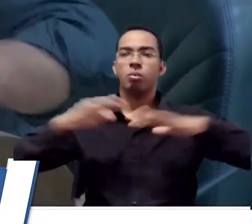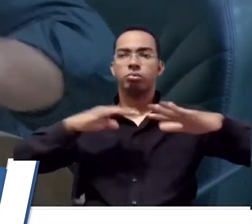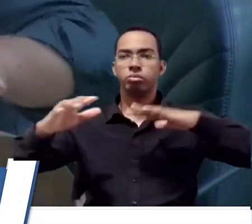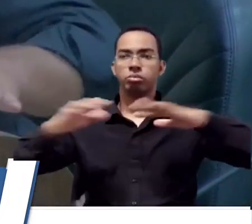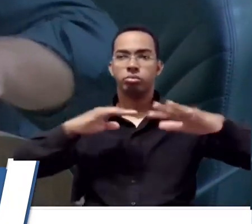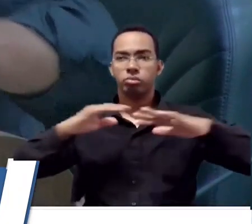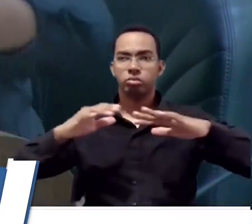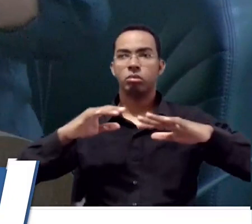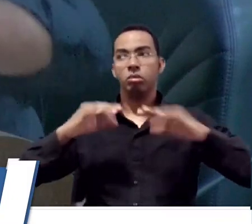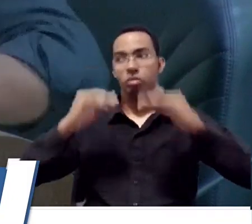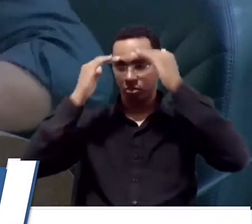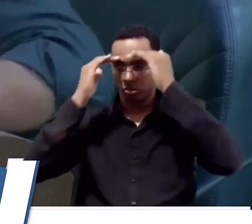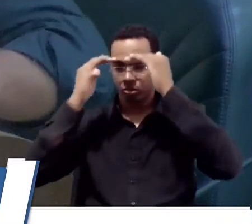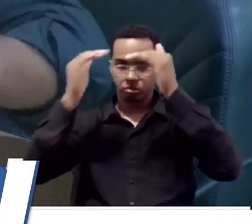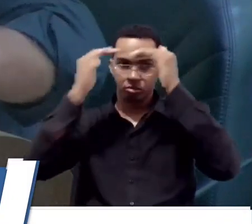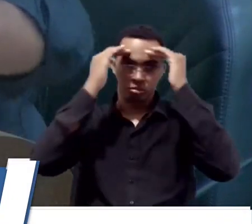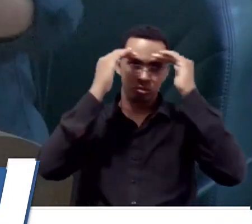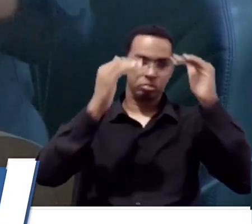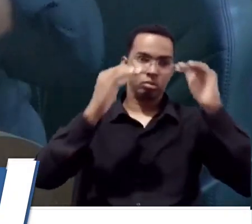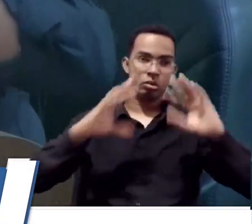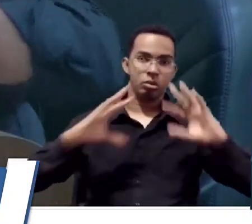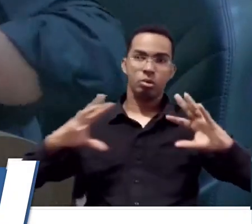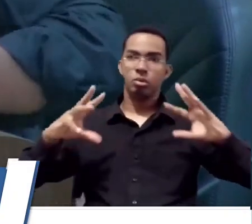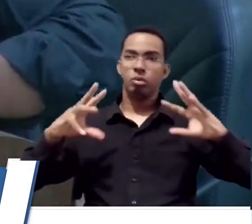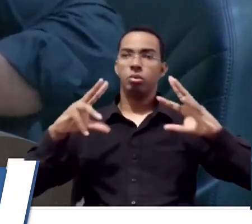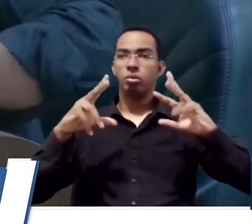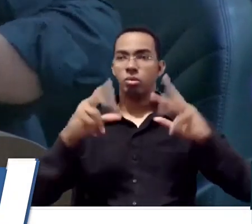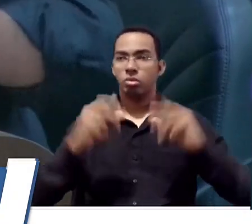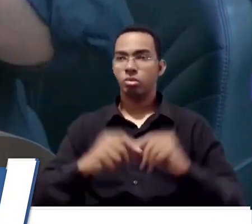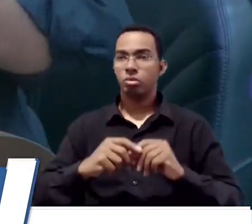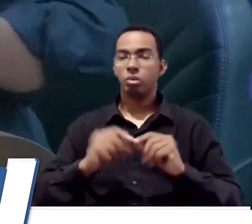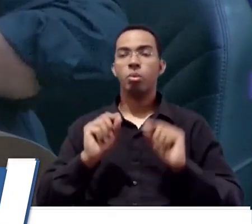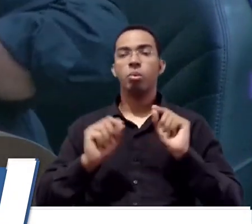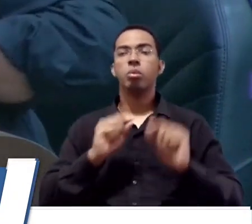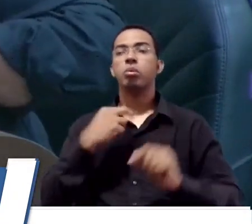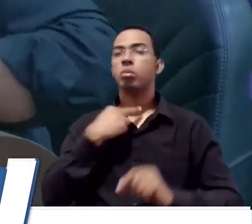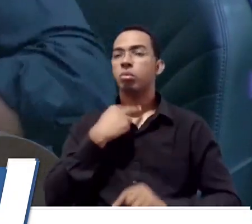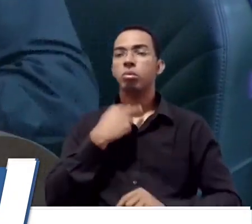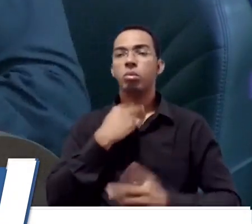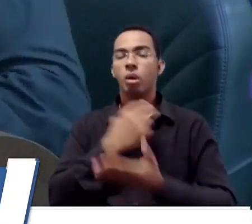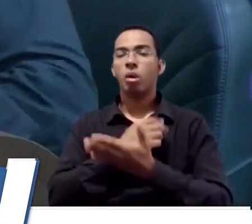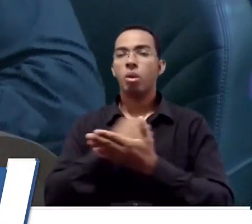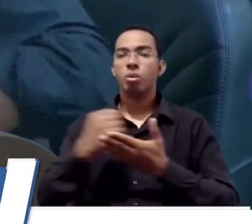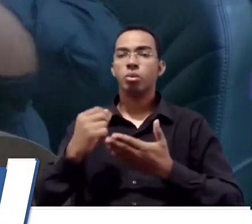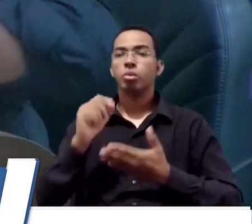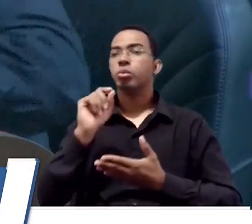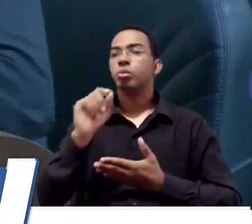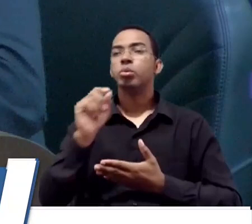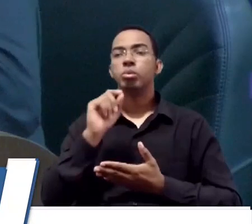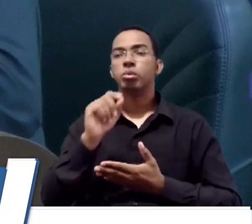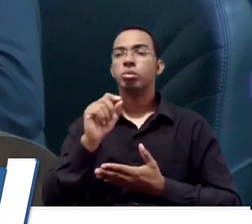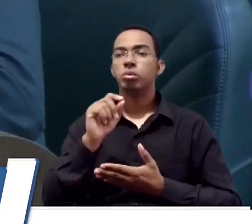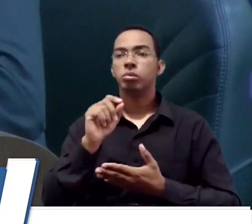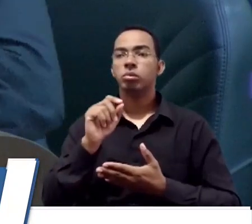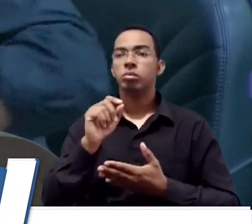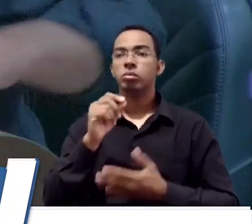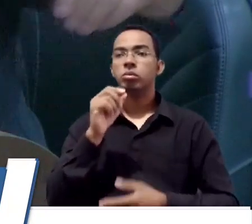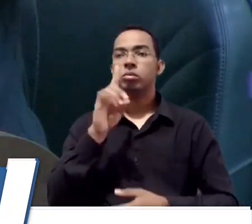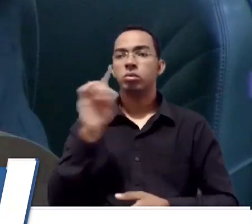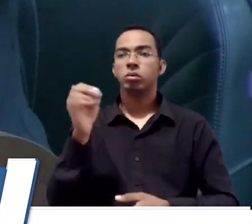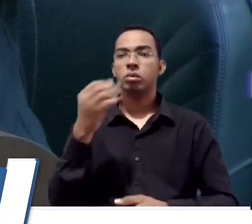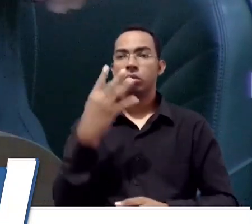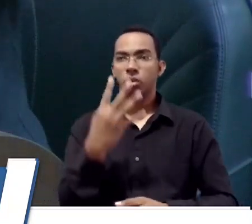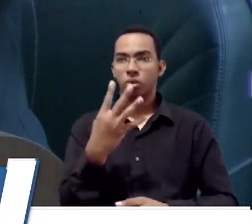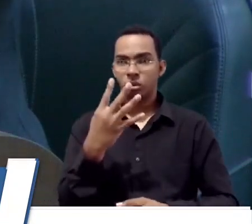nós respeitamos tudo. O que nós não podemos deixar de passar batido, que dia 4 foi publicado, até